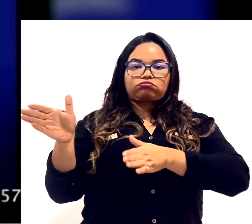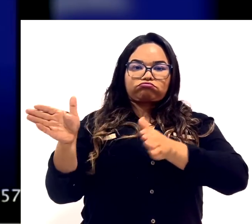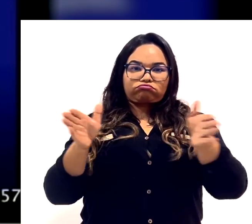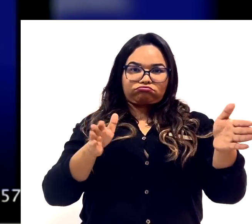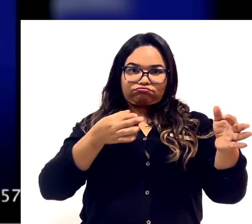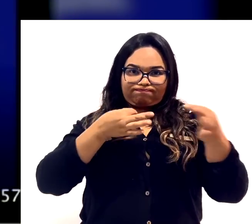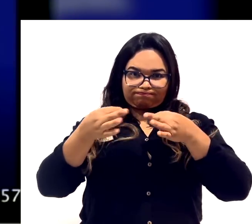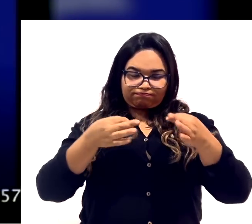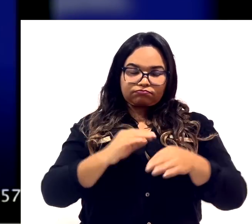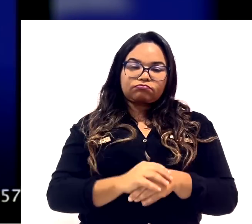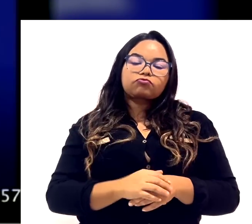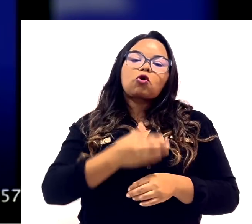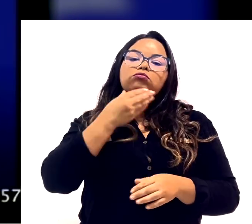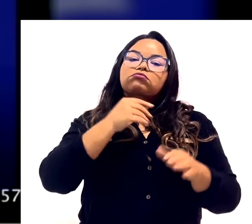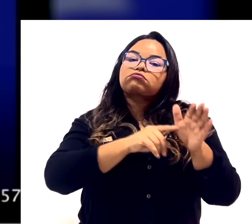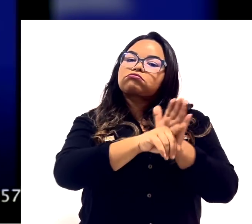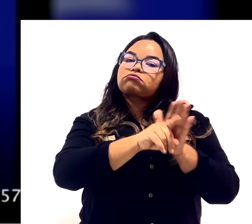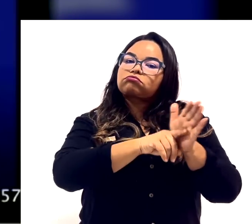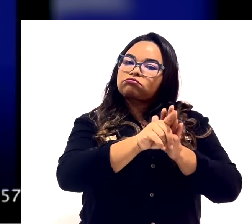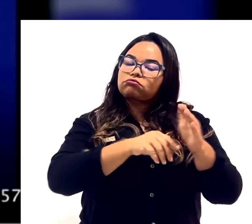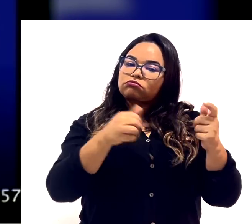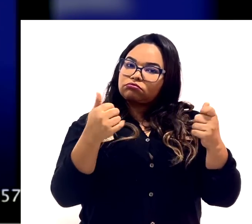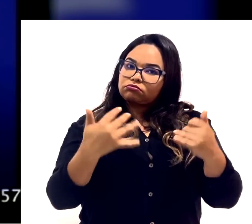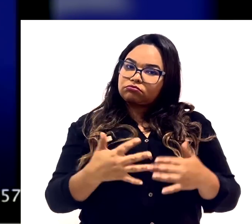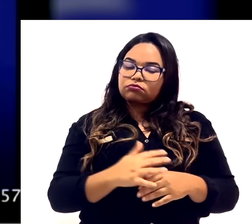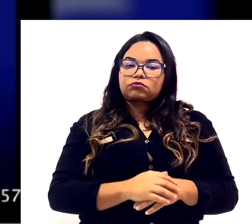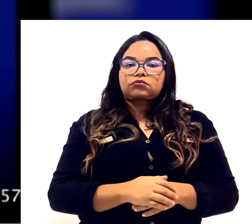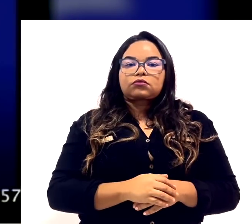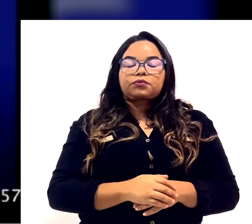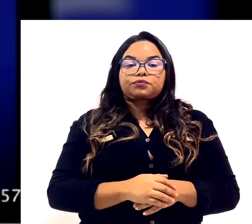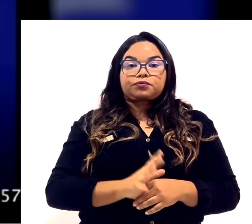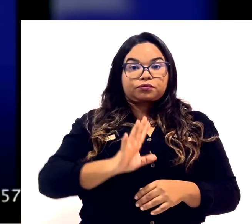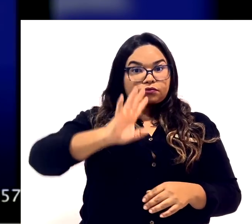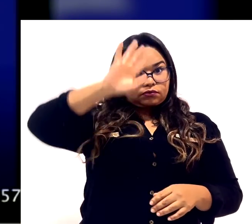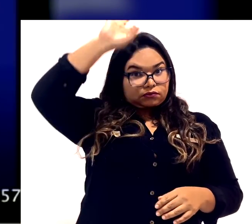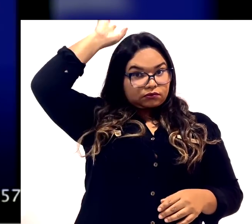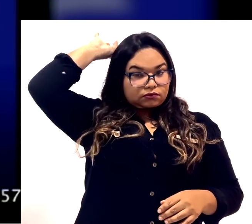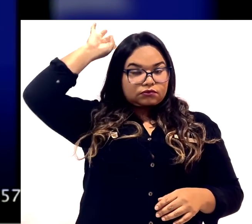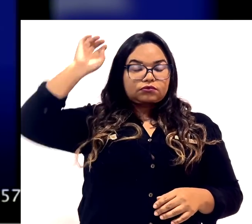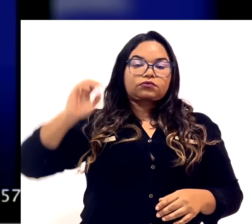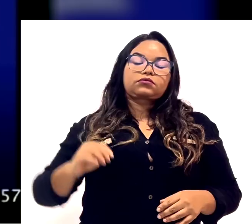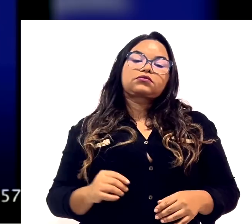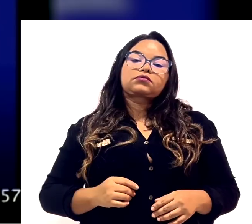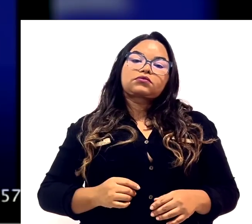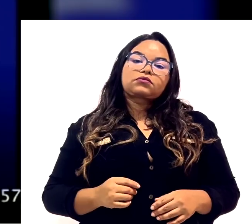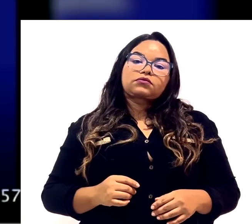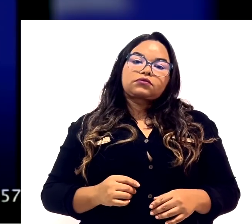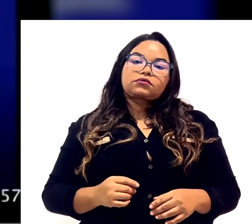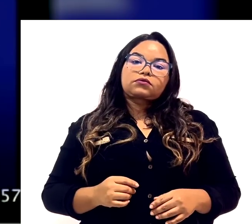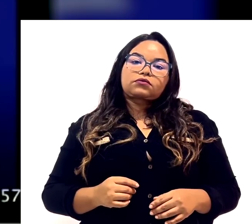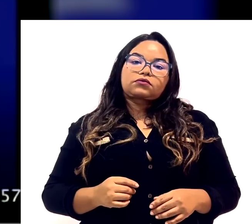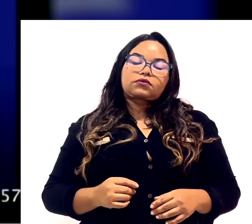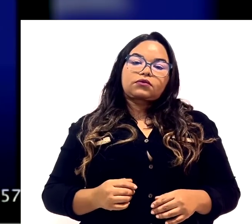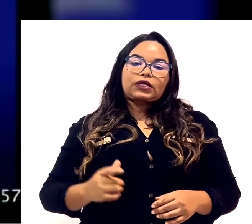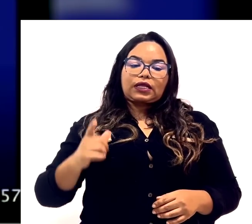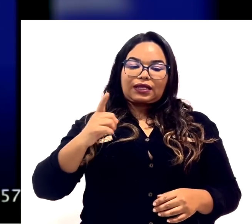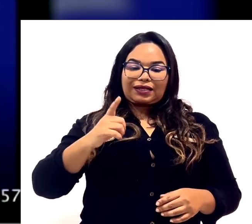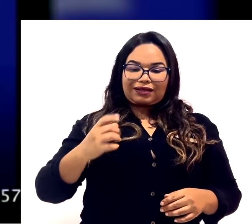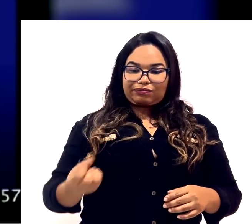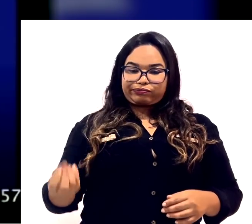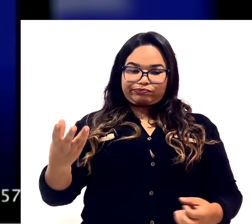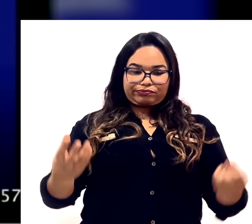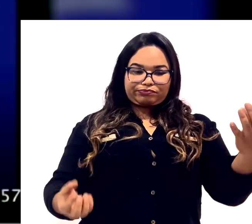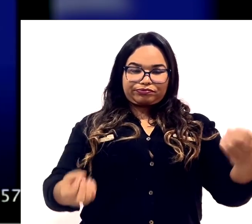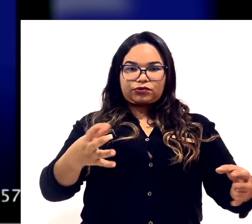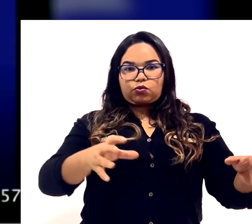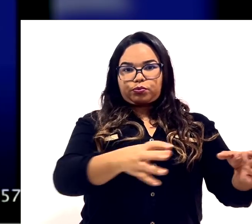C.C. Eckhart disse que quando o Império Romano tinha desintegrado toda a sua estrutura e o seu lugar tinha sido tomado por um número de rudes reinos bárbaros,